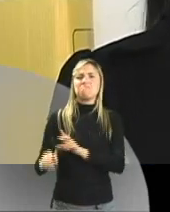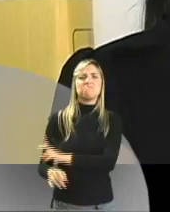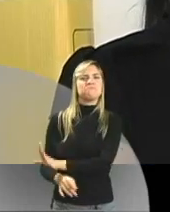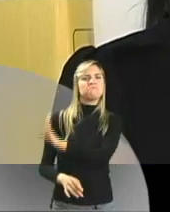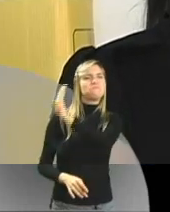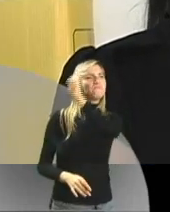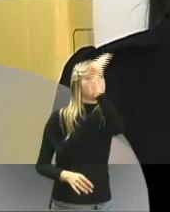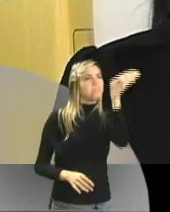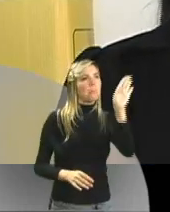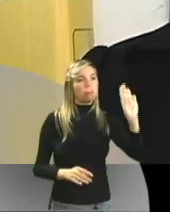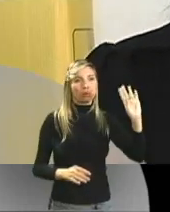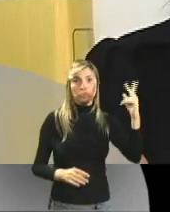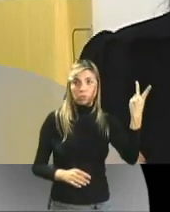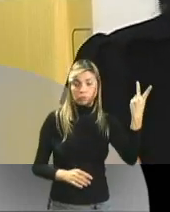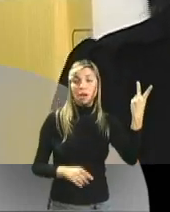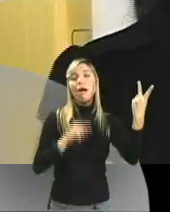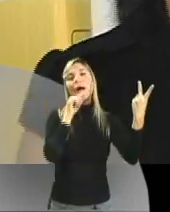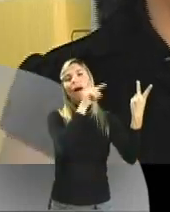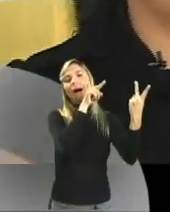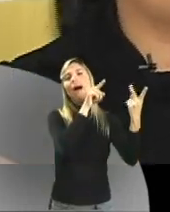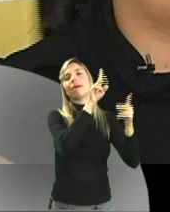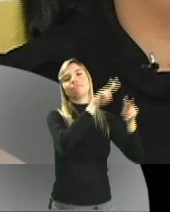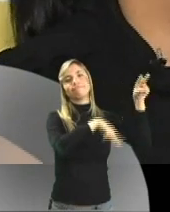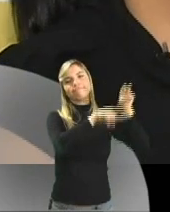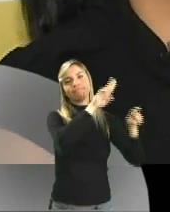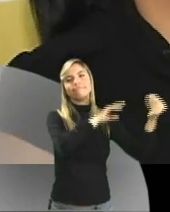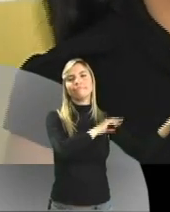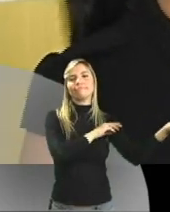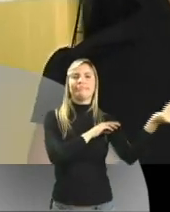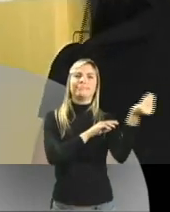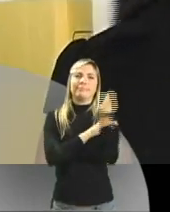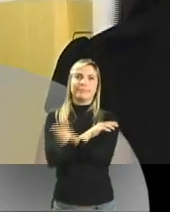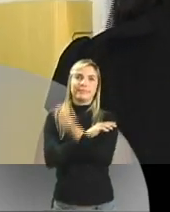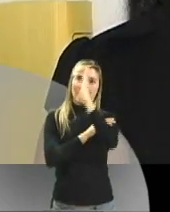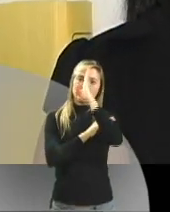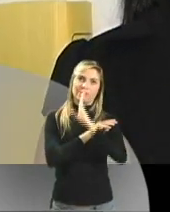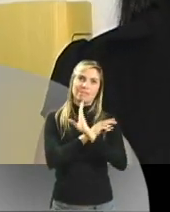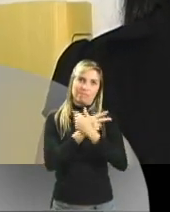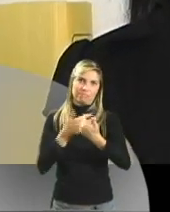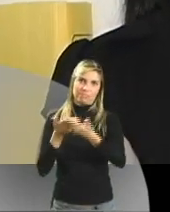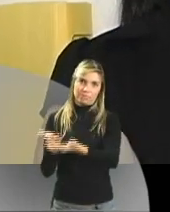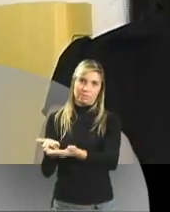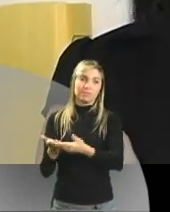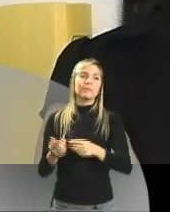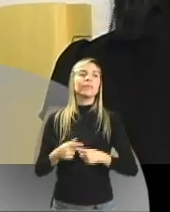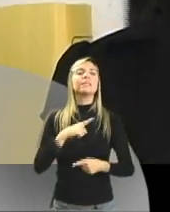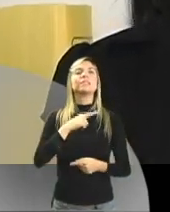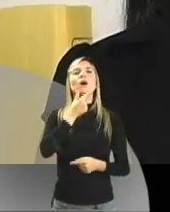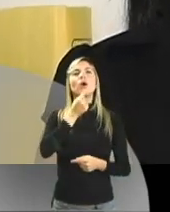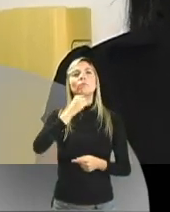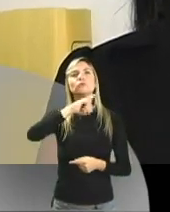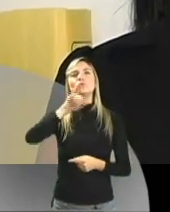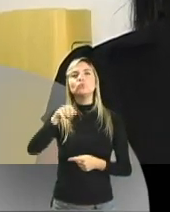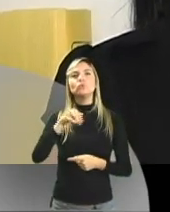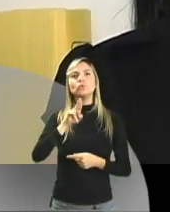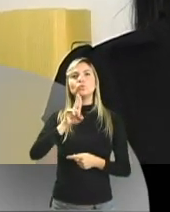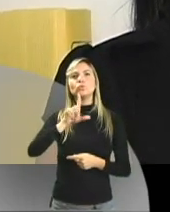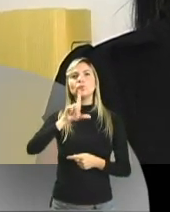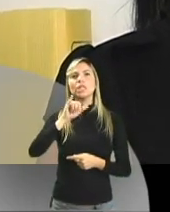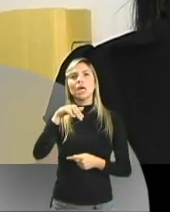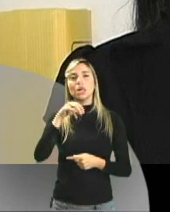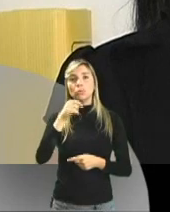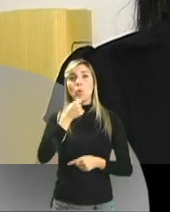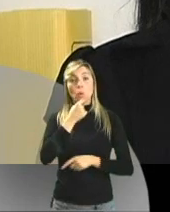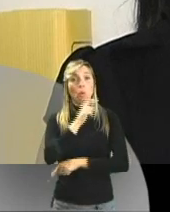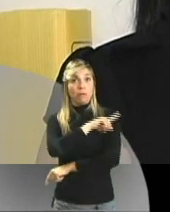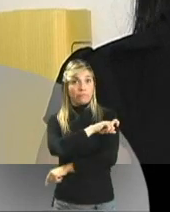usuário, é onde nós fazemos o contato com o pessoal do projeto do enfermeiro Juliano, para